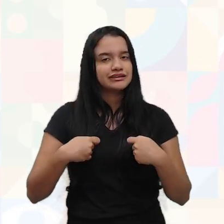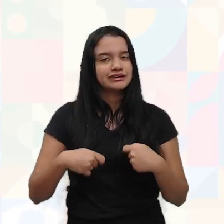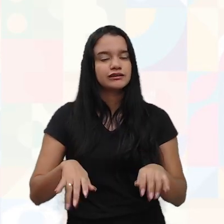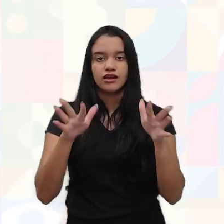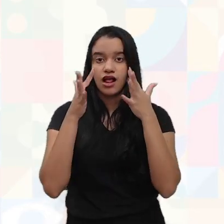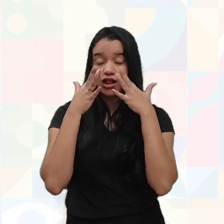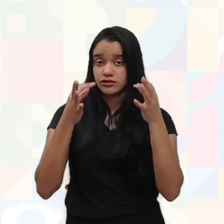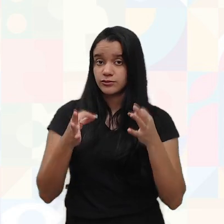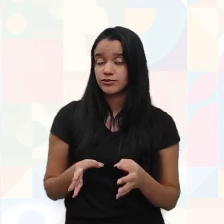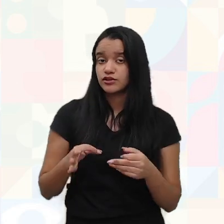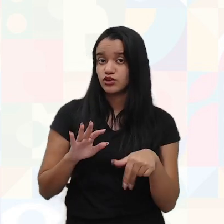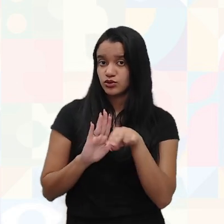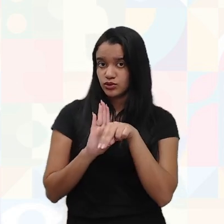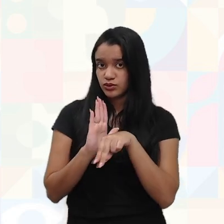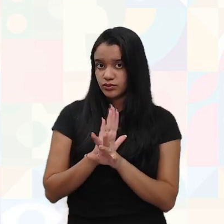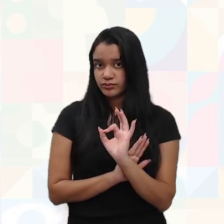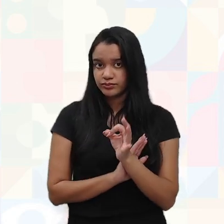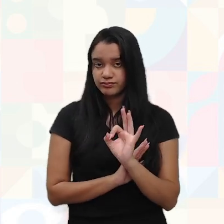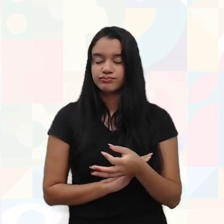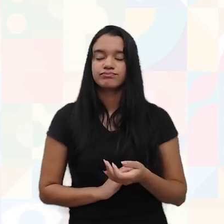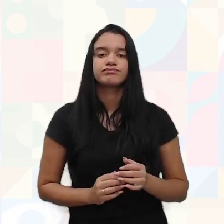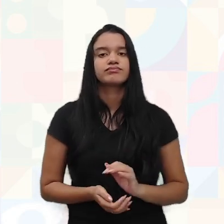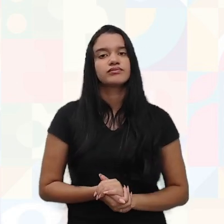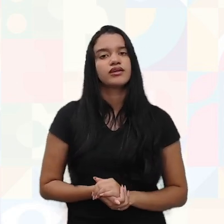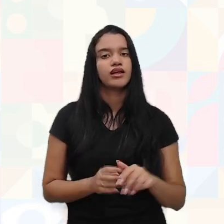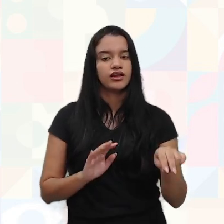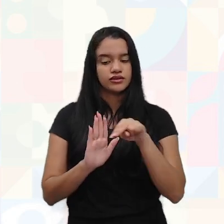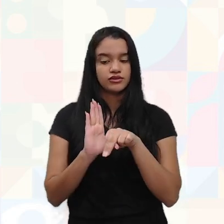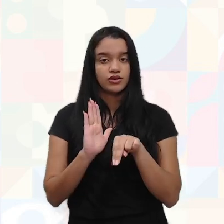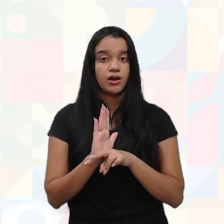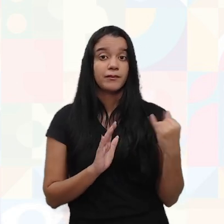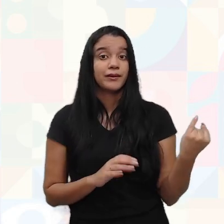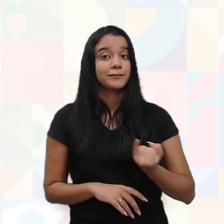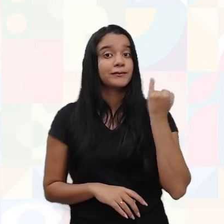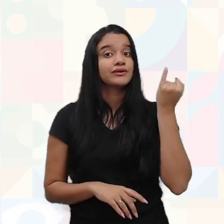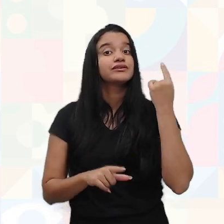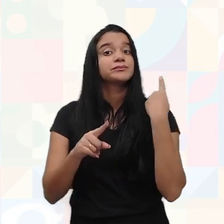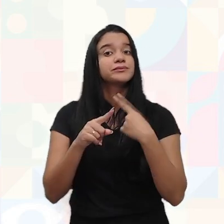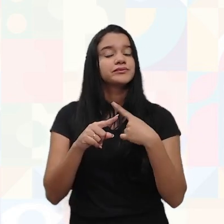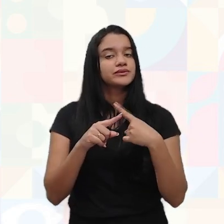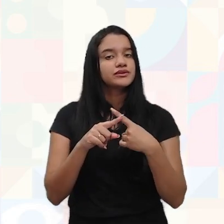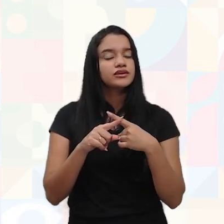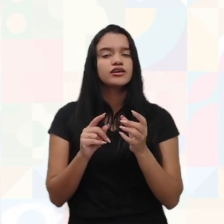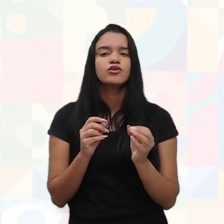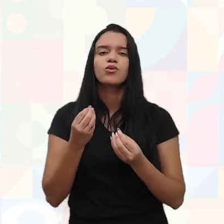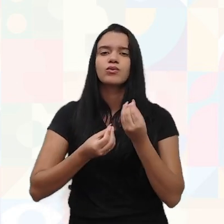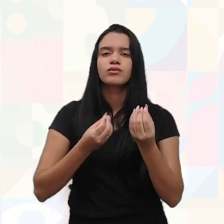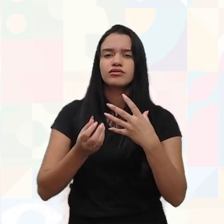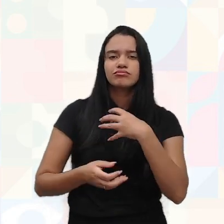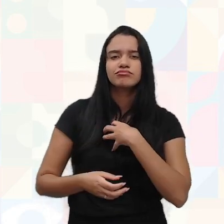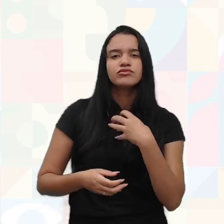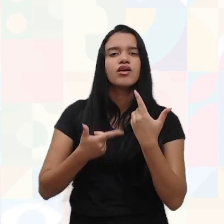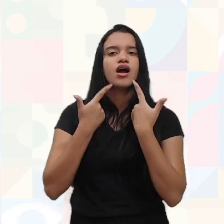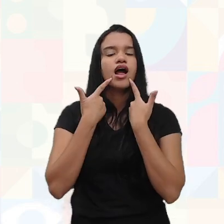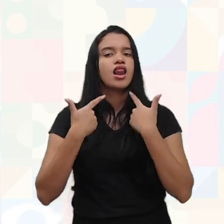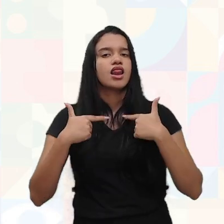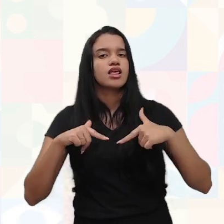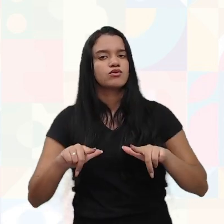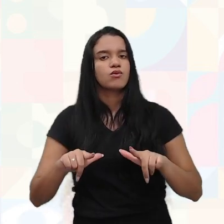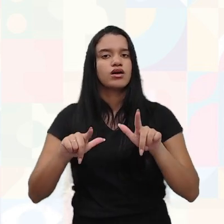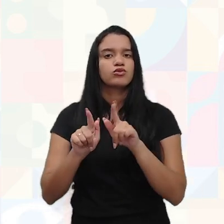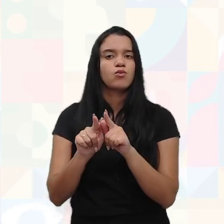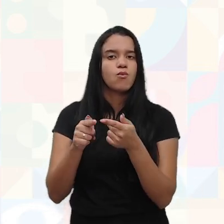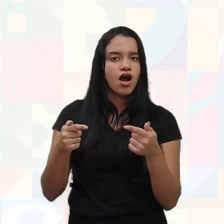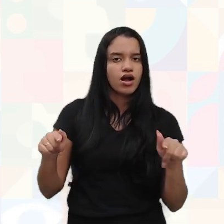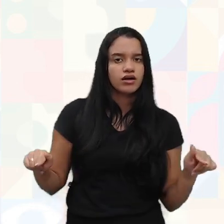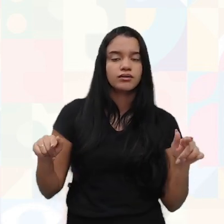ater a essas normas, né? As normas são importantes por quê? Porque elas definem uma forma, uma linguagem, uma